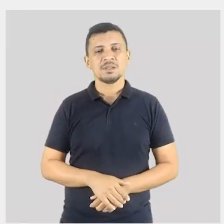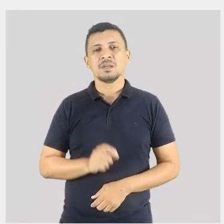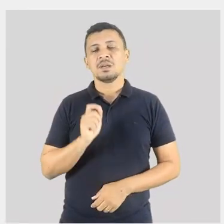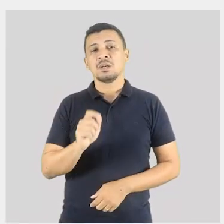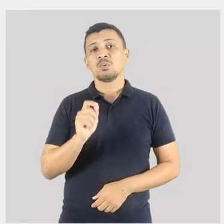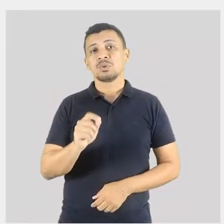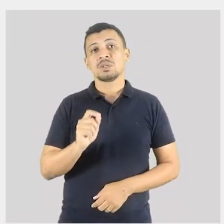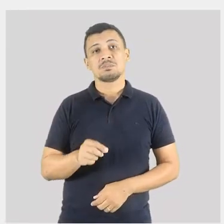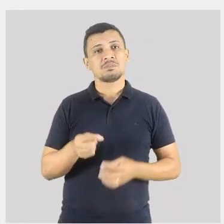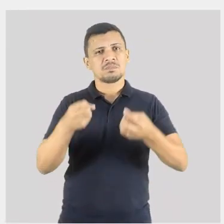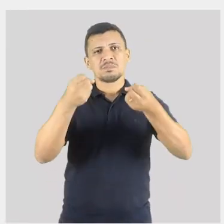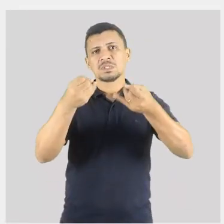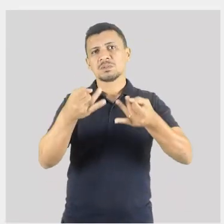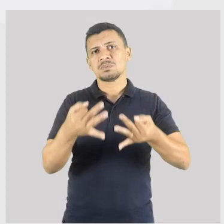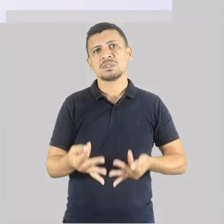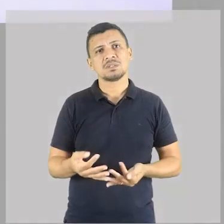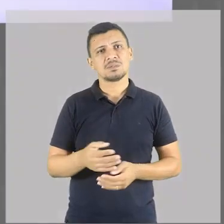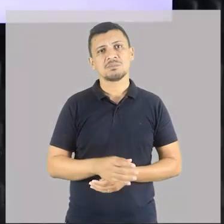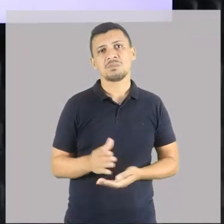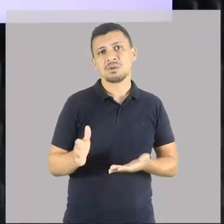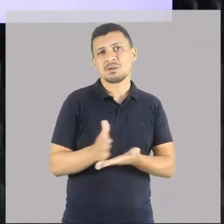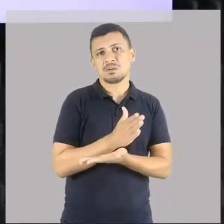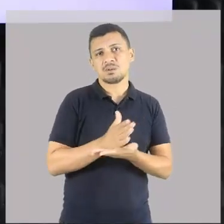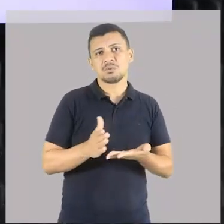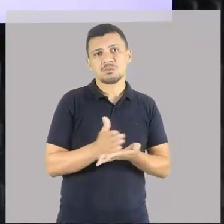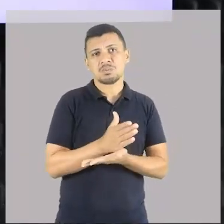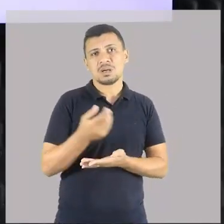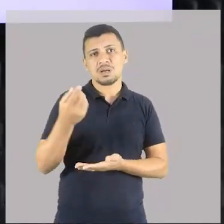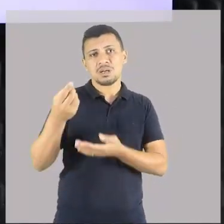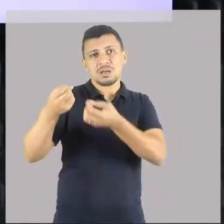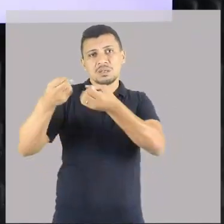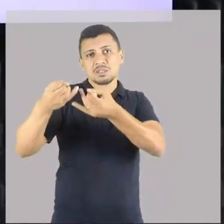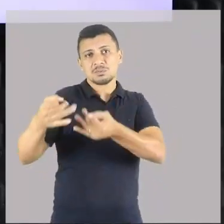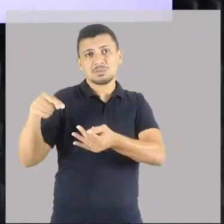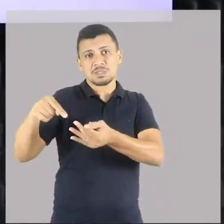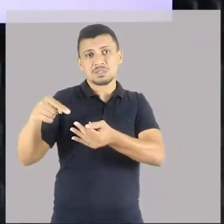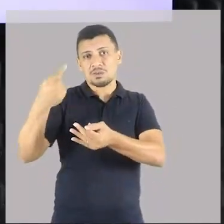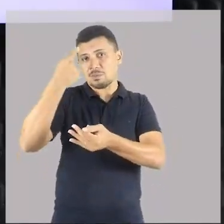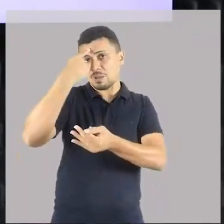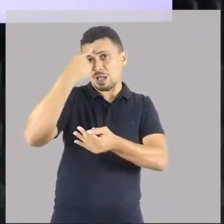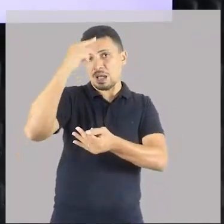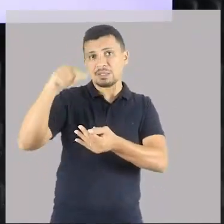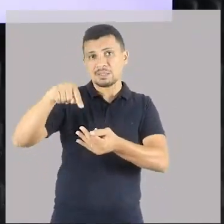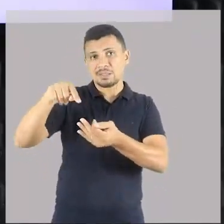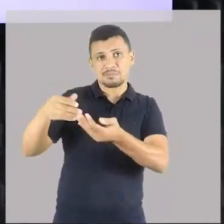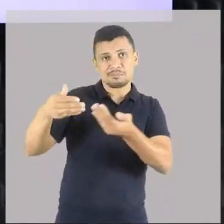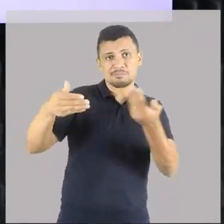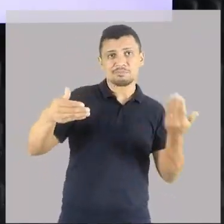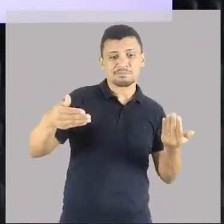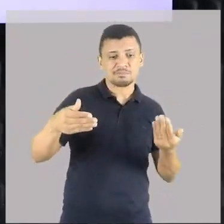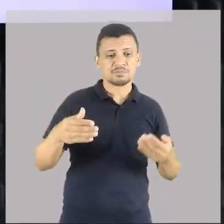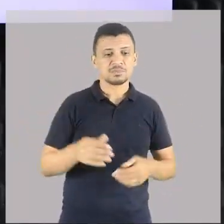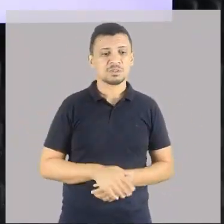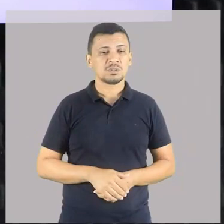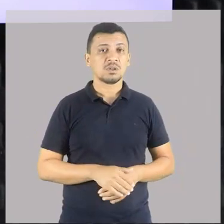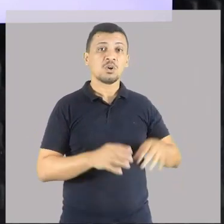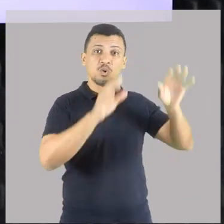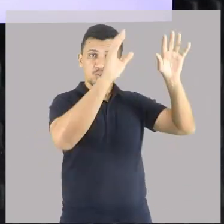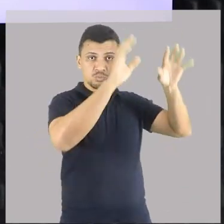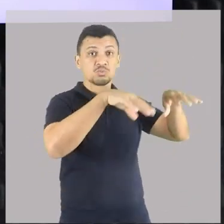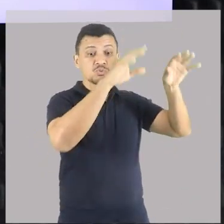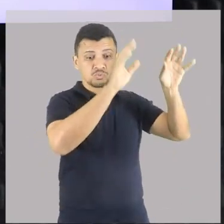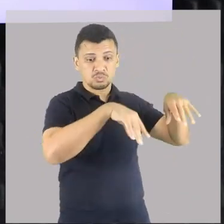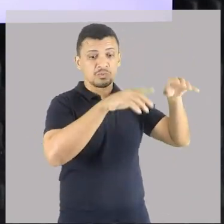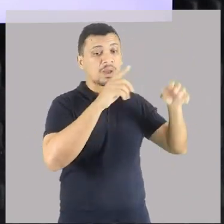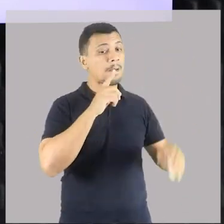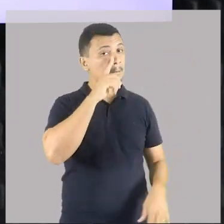é uma explicação, uma justificativa para a ideia anterior, certo? Associando aqui, ó, com chuva é